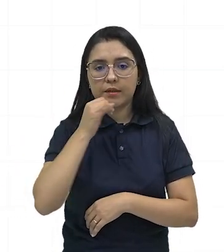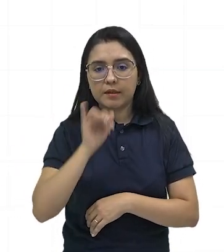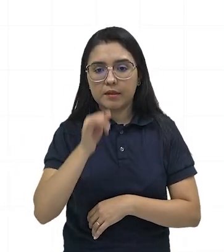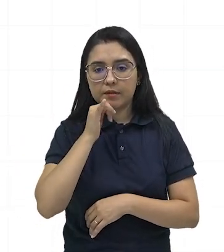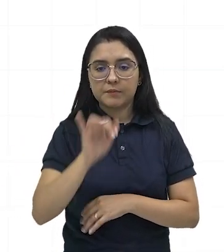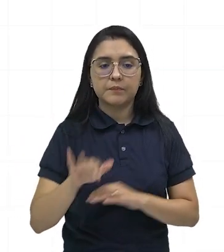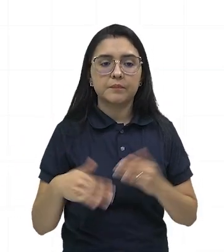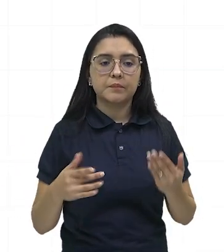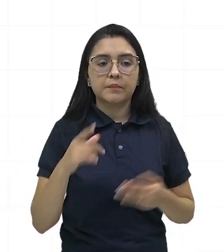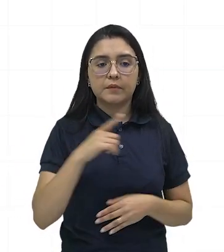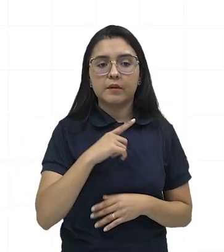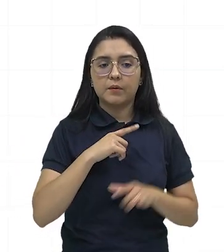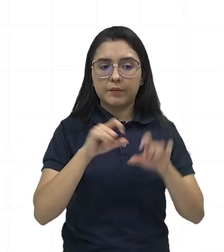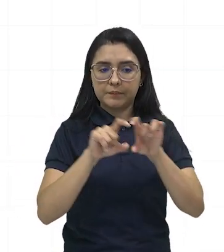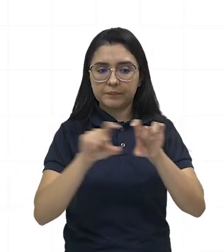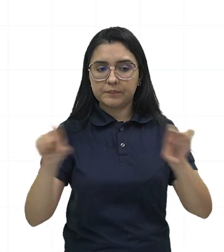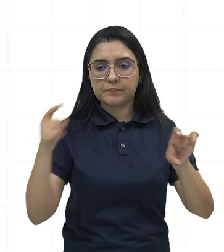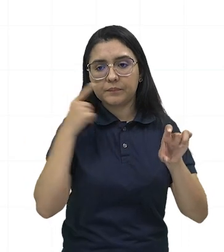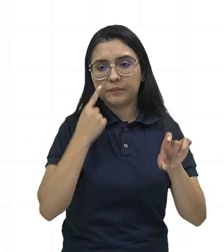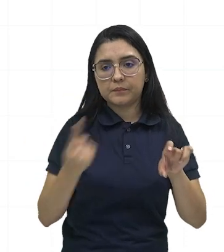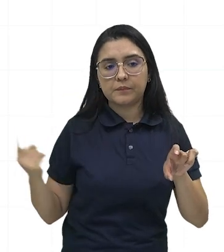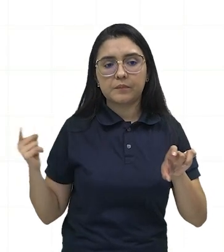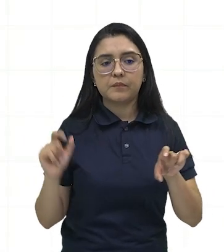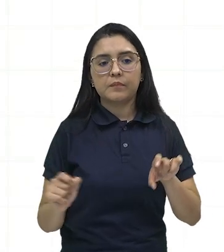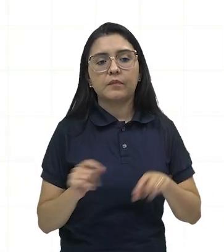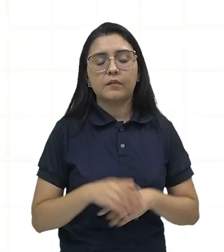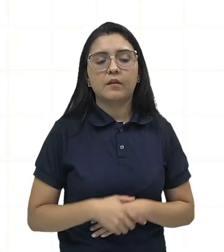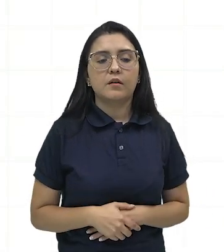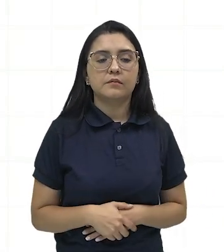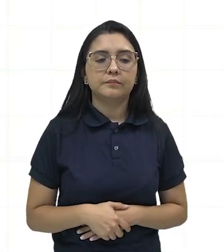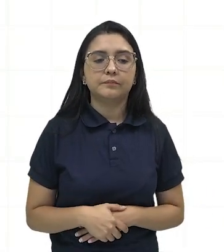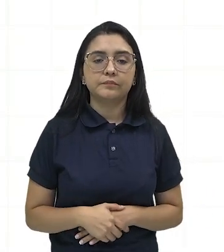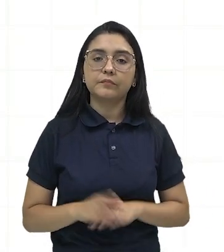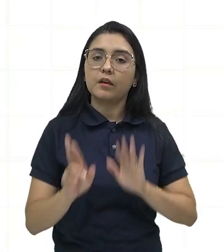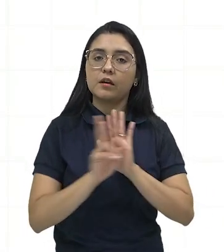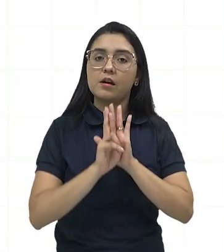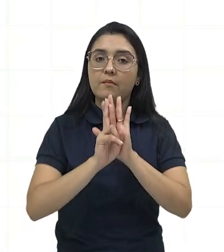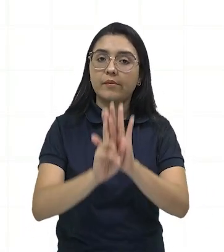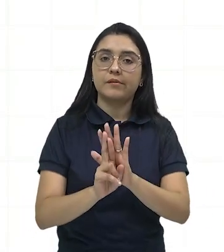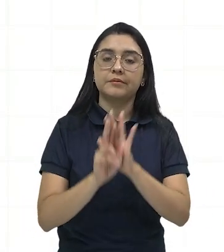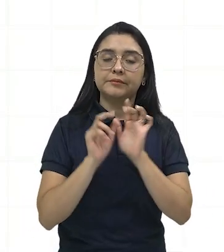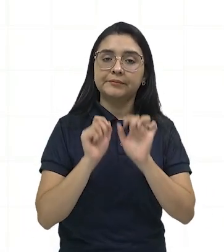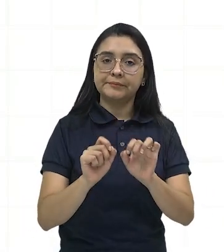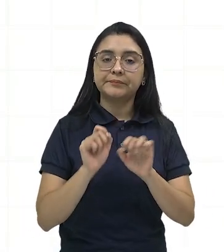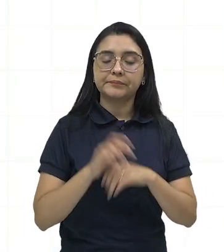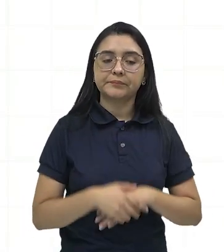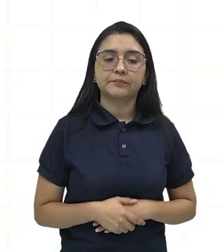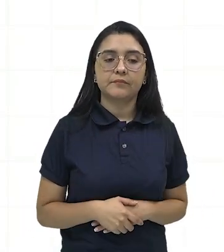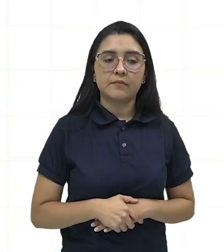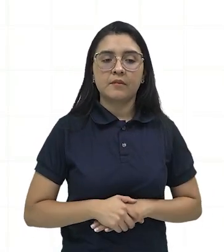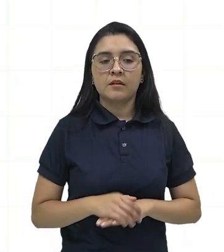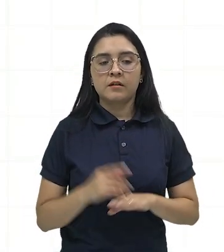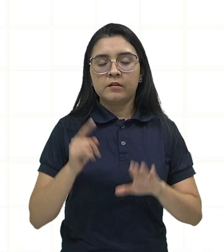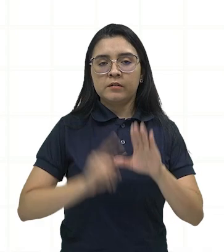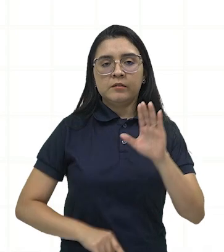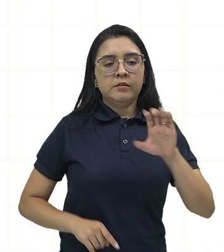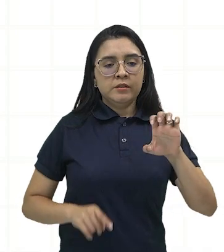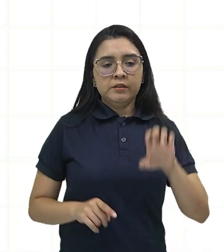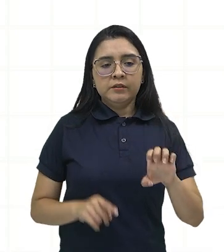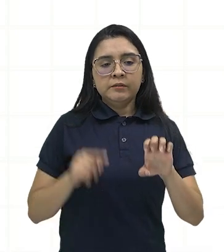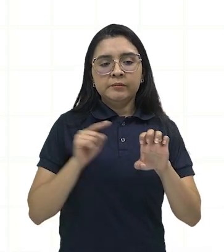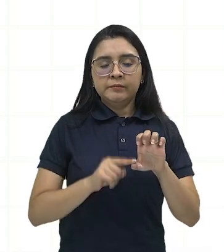gente tem na fórmula o seguinte, pessoal, nós temos aí essa fórmula representada. A letra E de